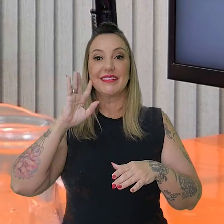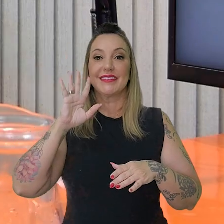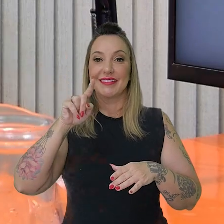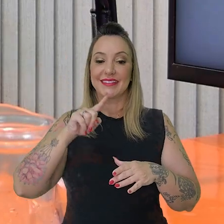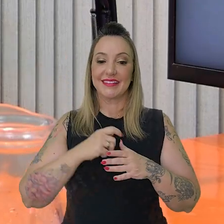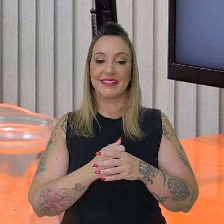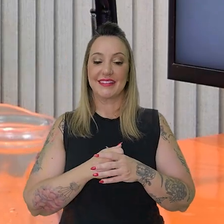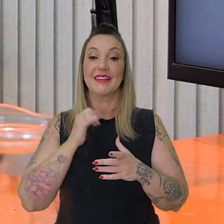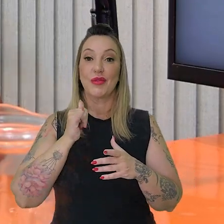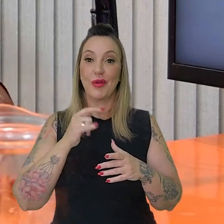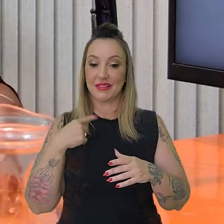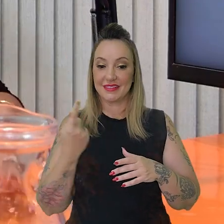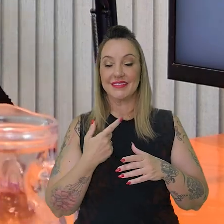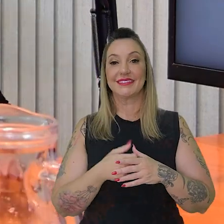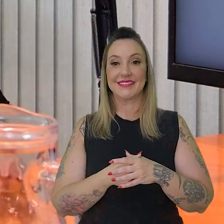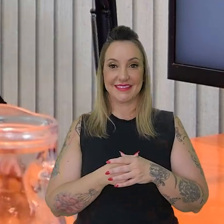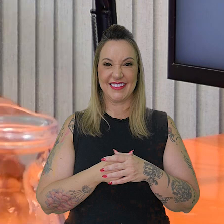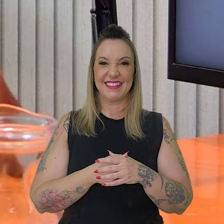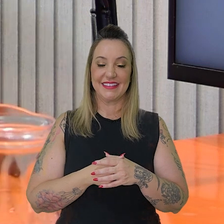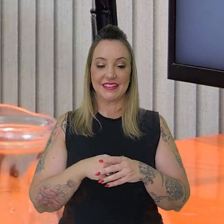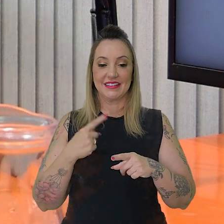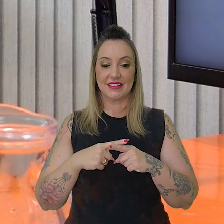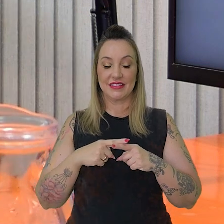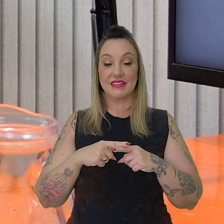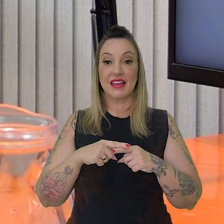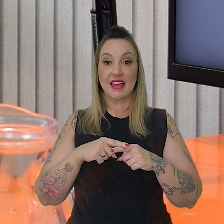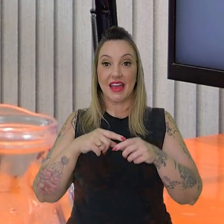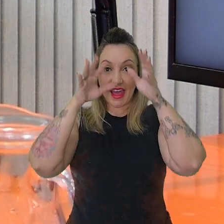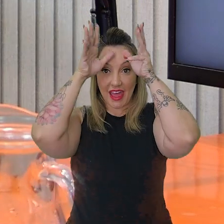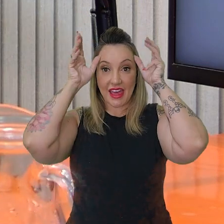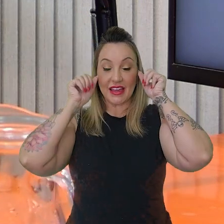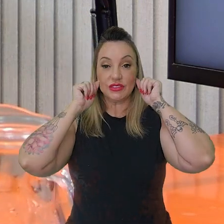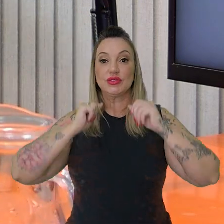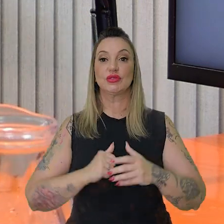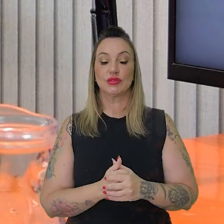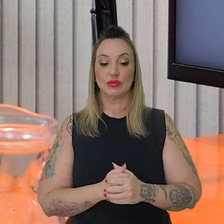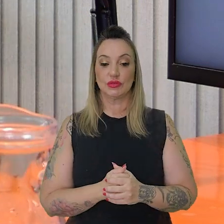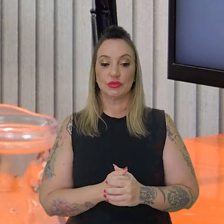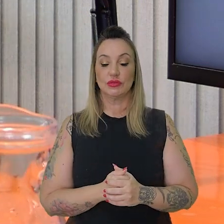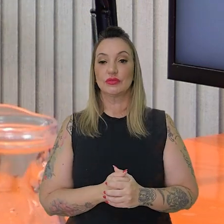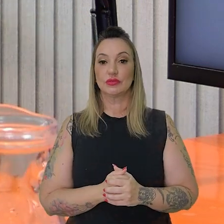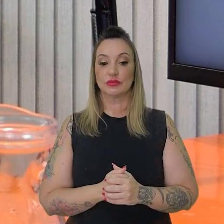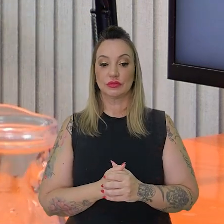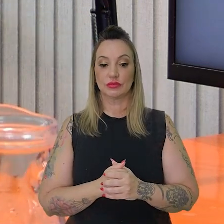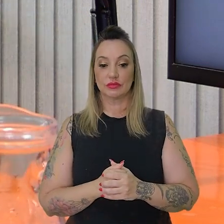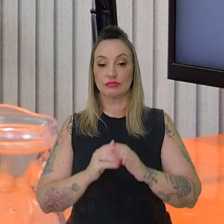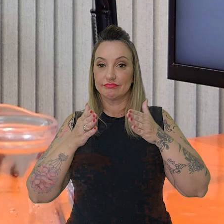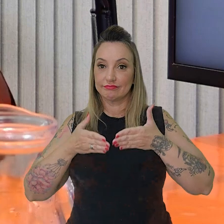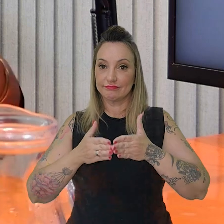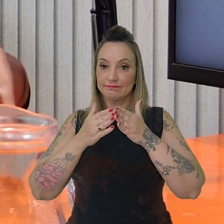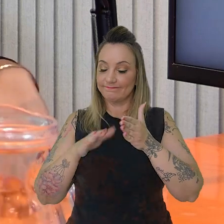para saber osos canela Verde São dos Índios quando o o a capitania chegou